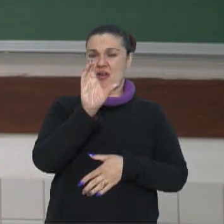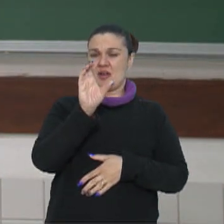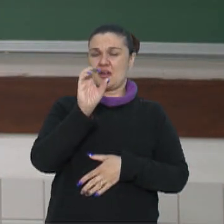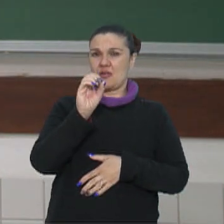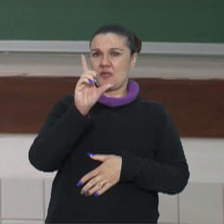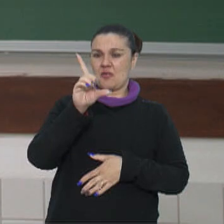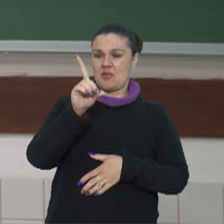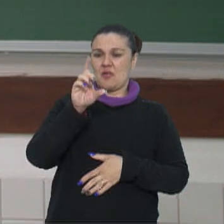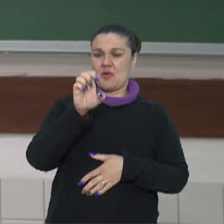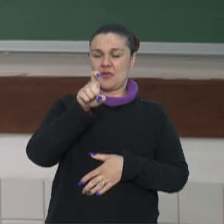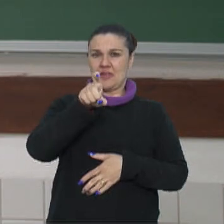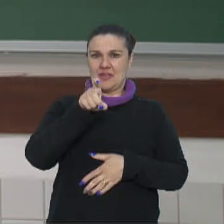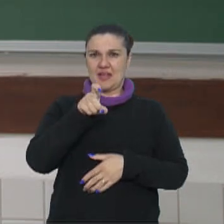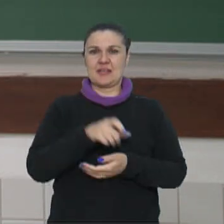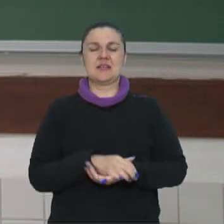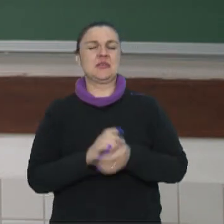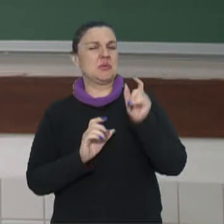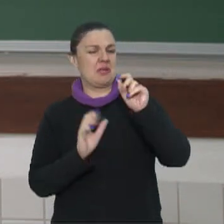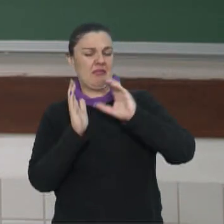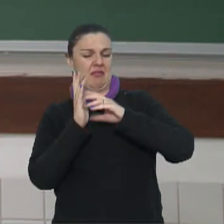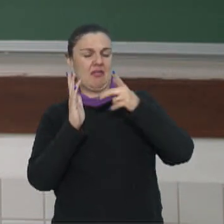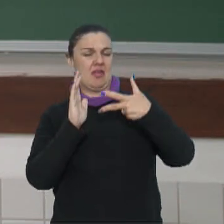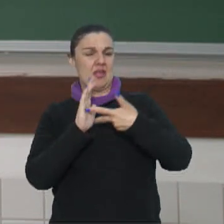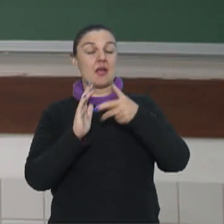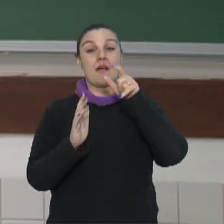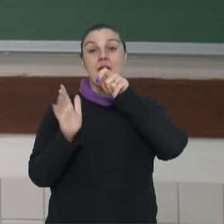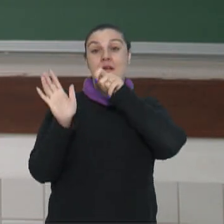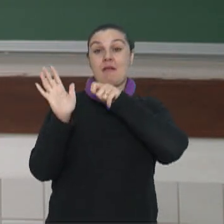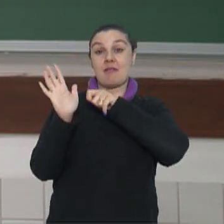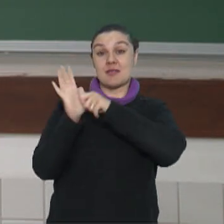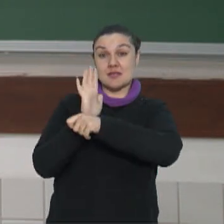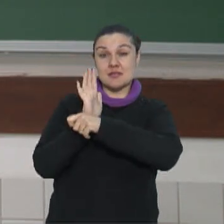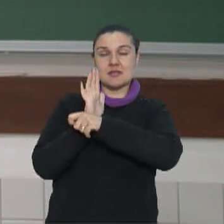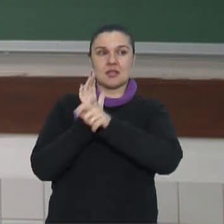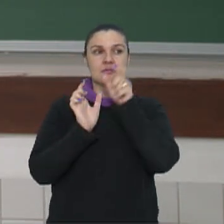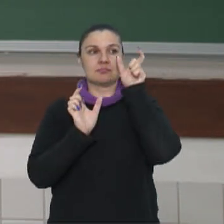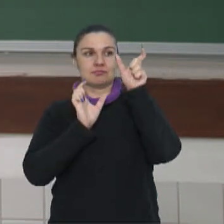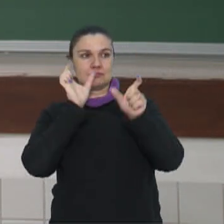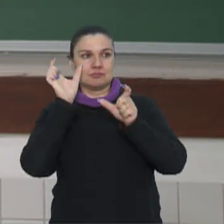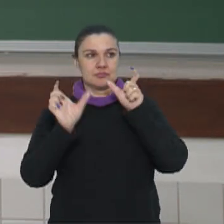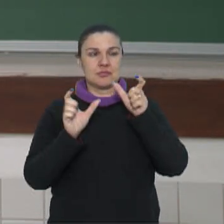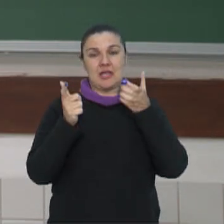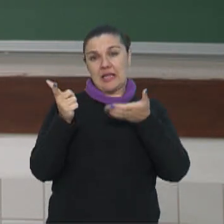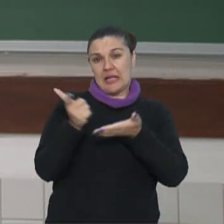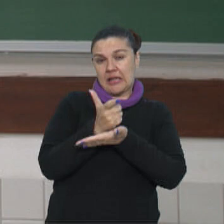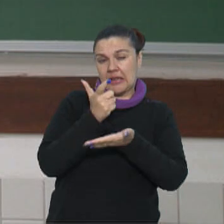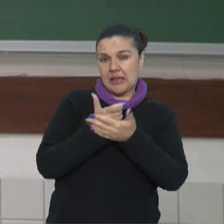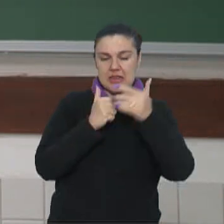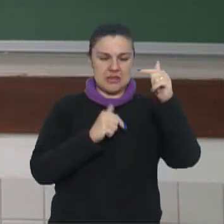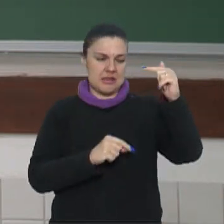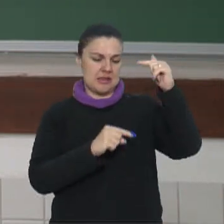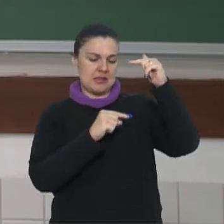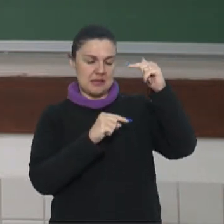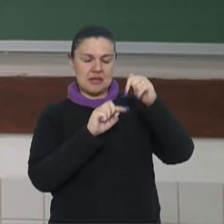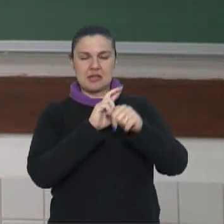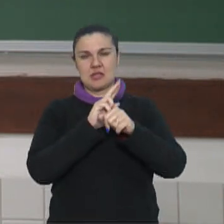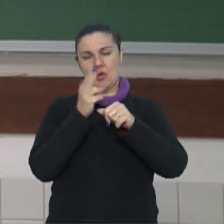Uma espécie de compêndios, né? Escritas em pequenos livros, ou